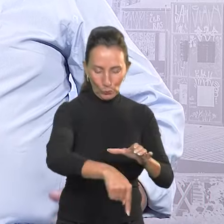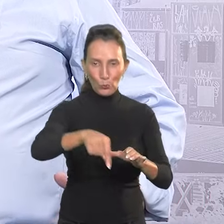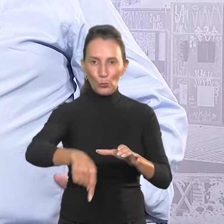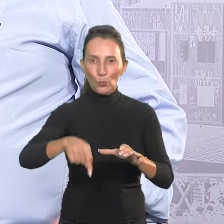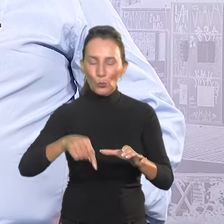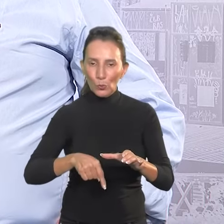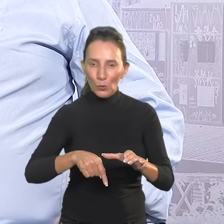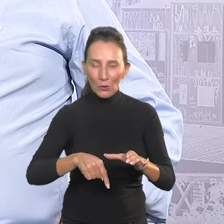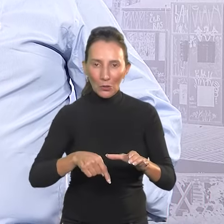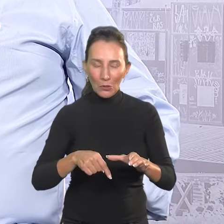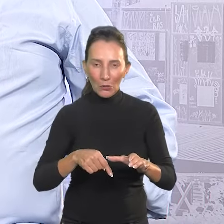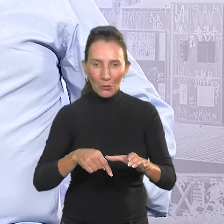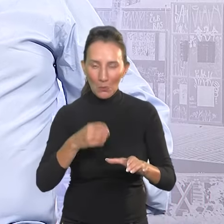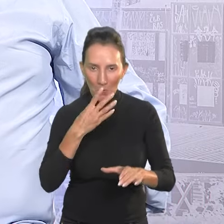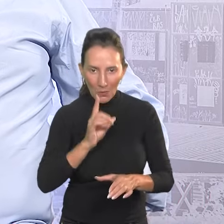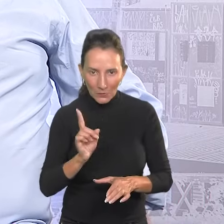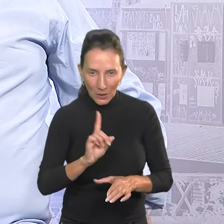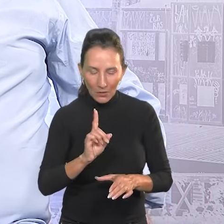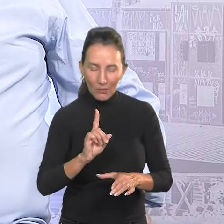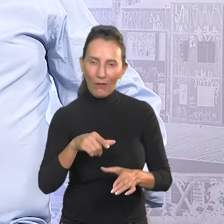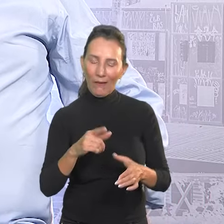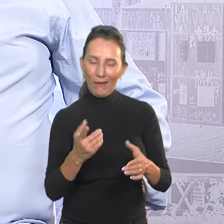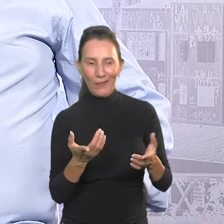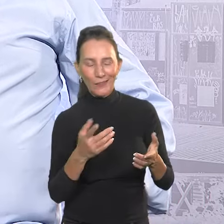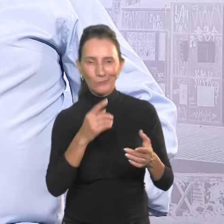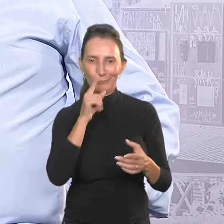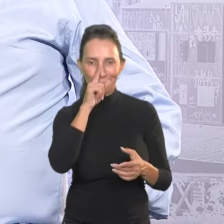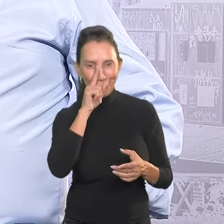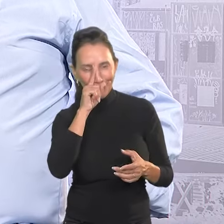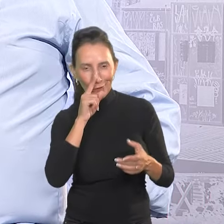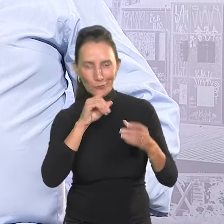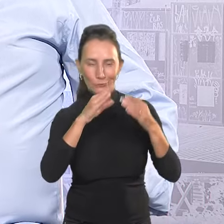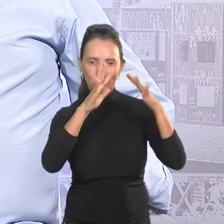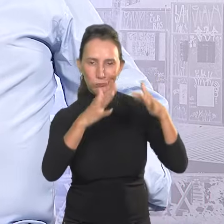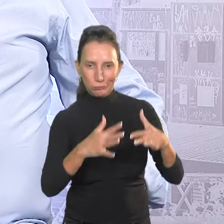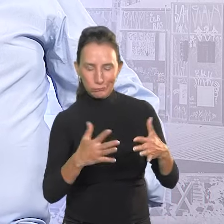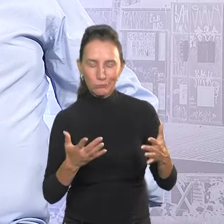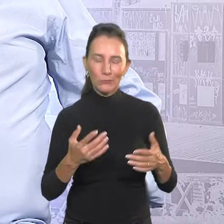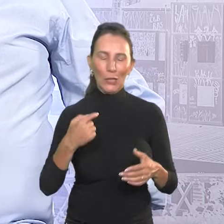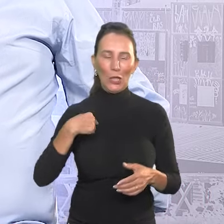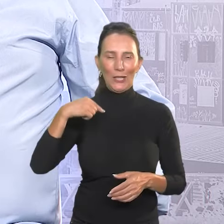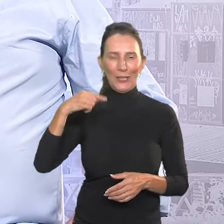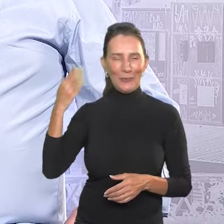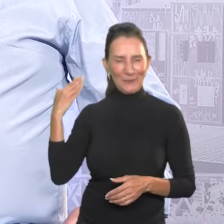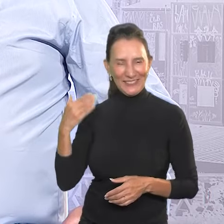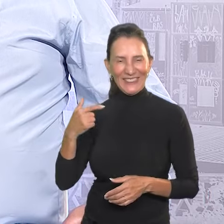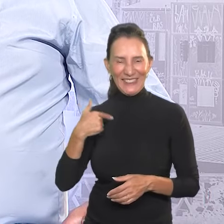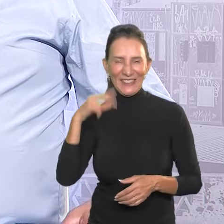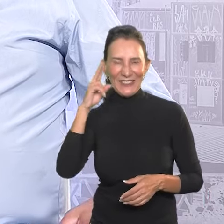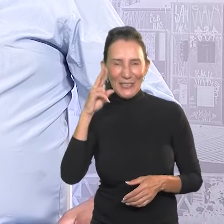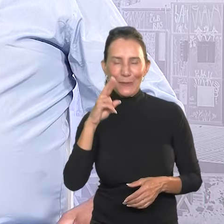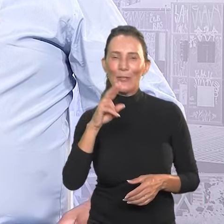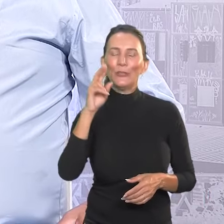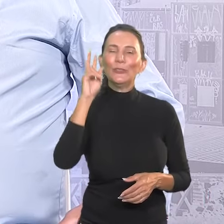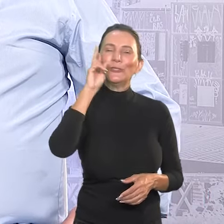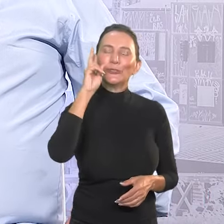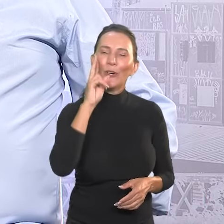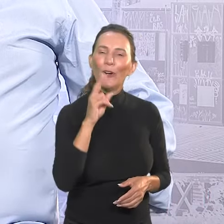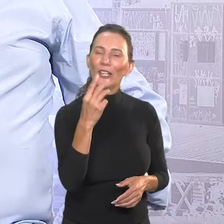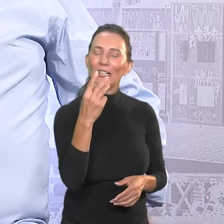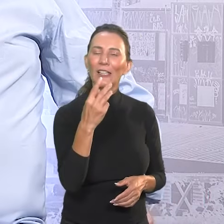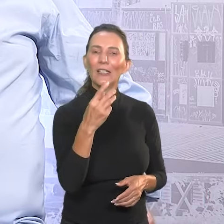estrutura fica fragilizada. Eu, quando era menino, eu me lembro daquelas historinhas do Lobo Mau com